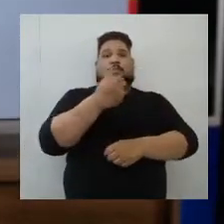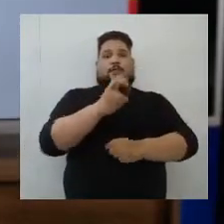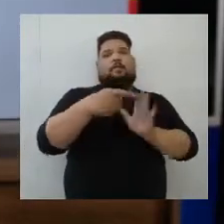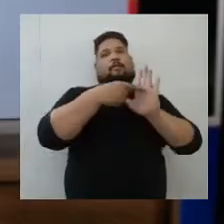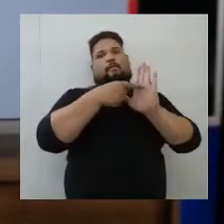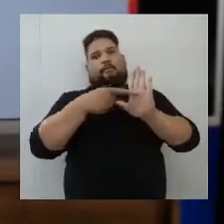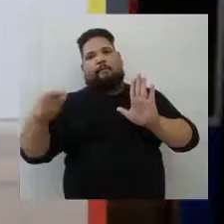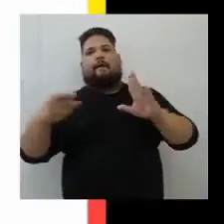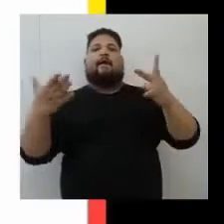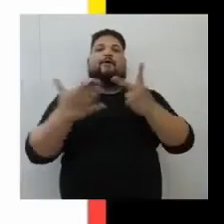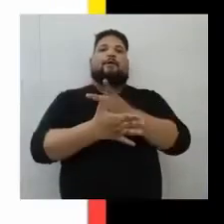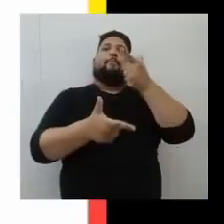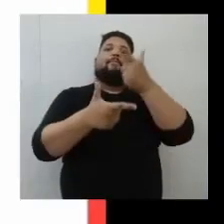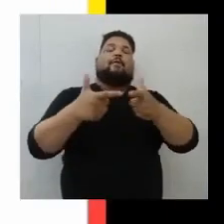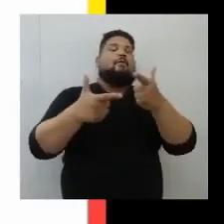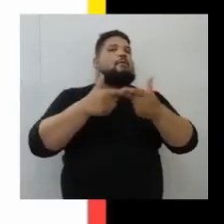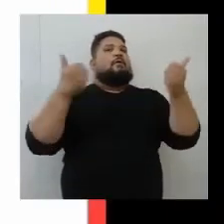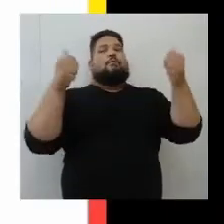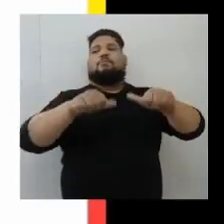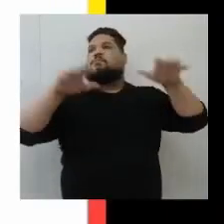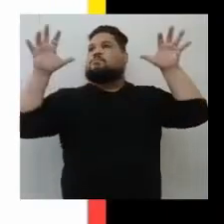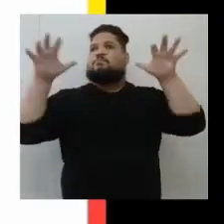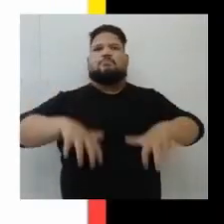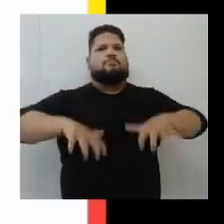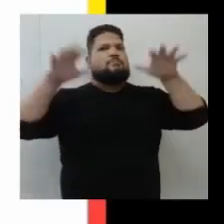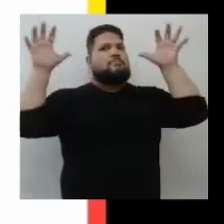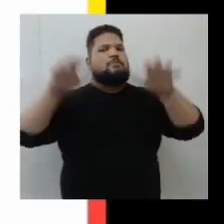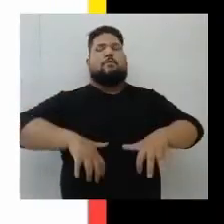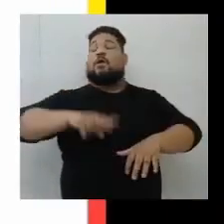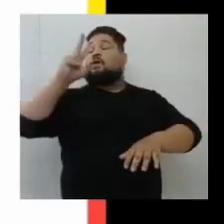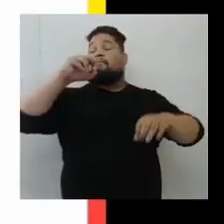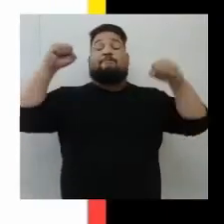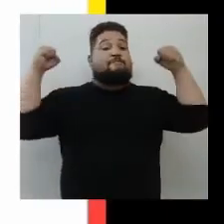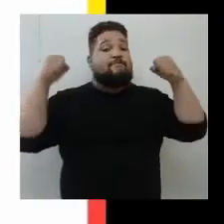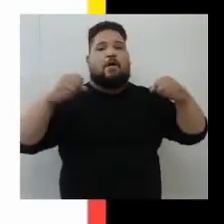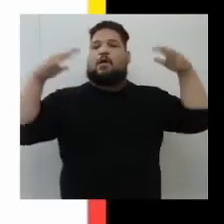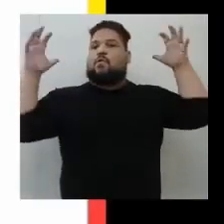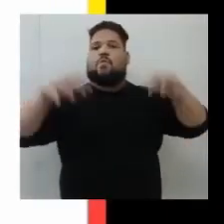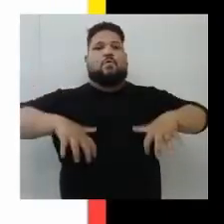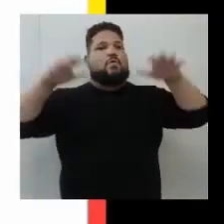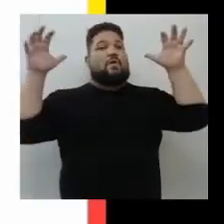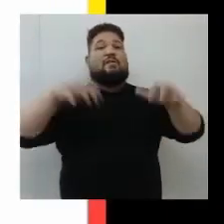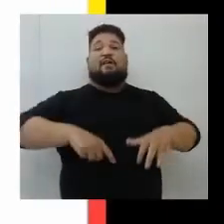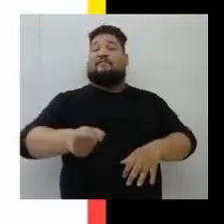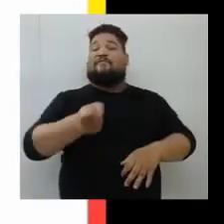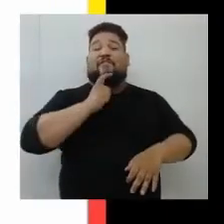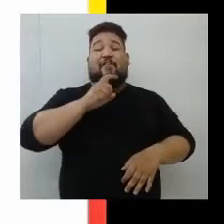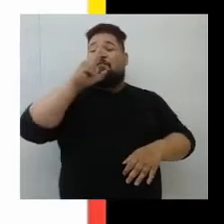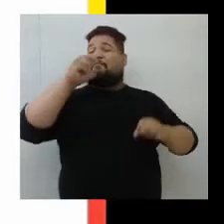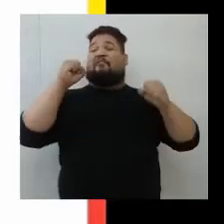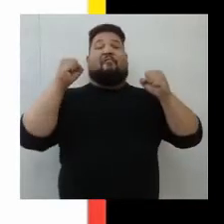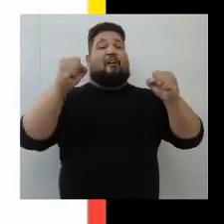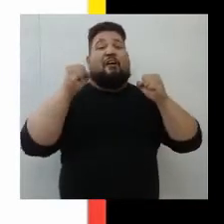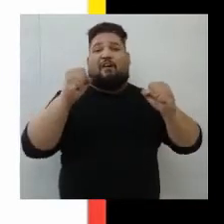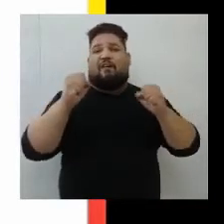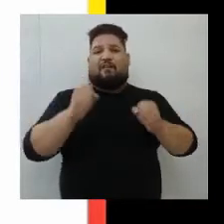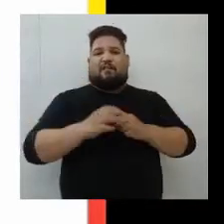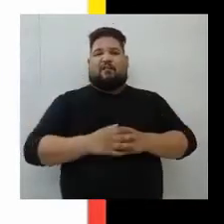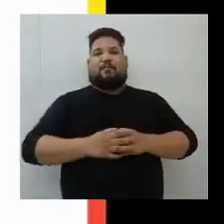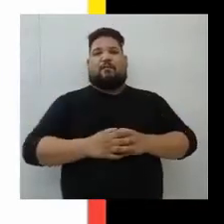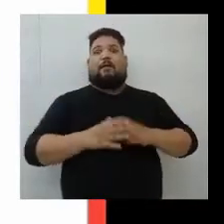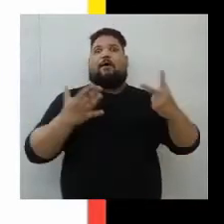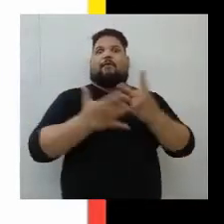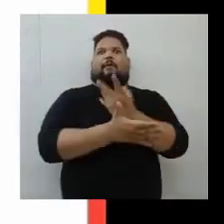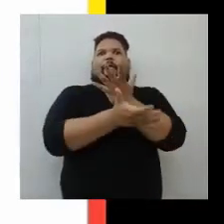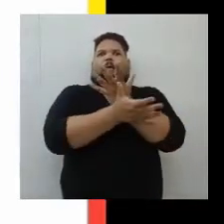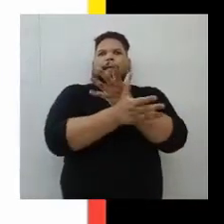colheitas, muita chuva, chuva pra caramba, invernos muito rigorosos. E quando vinha a